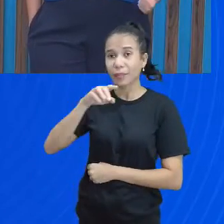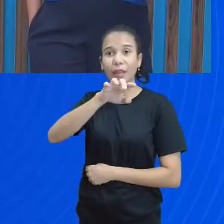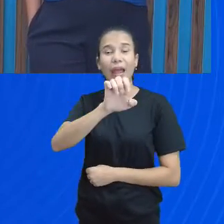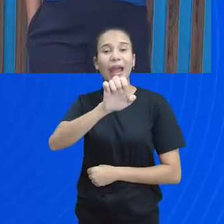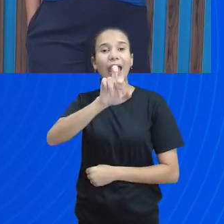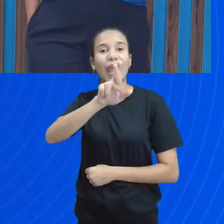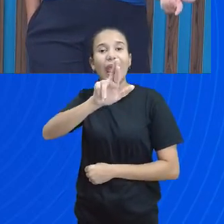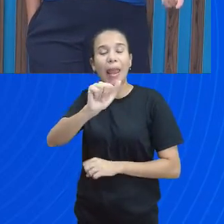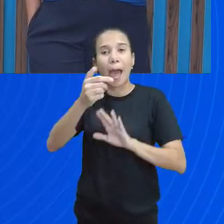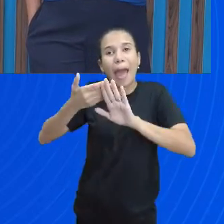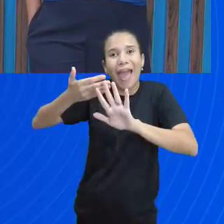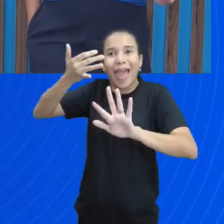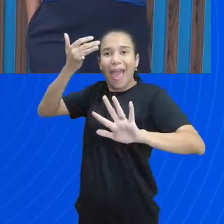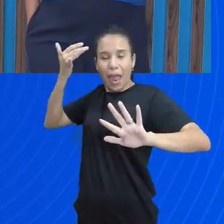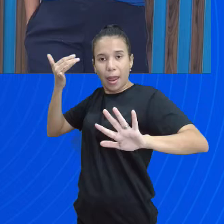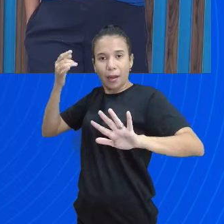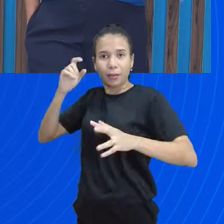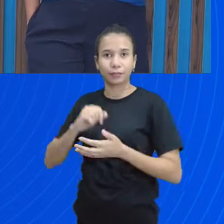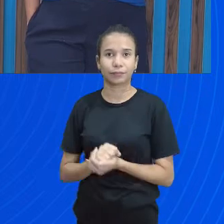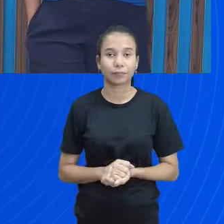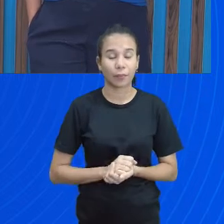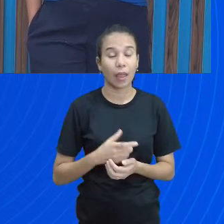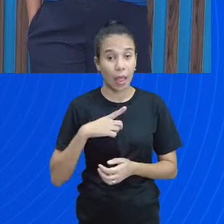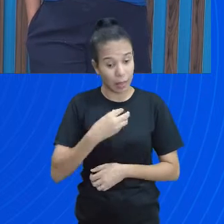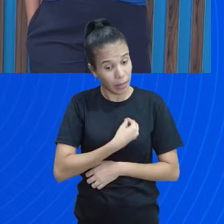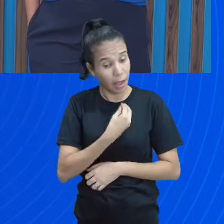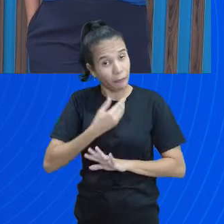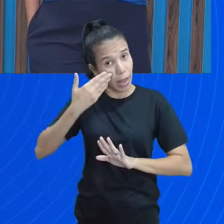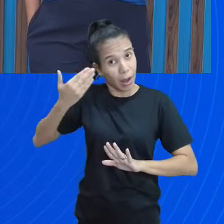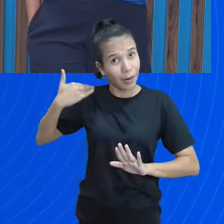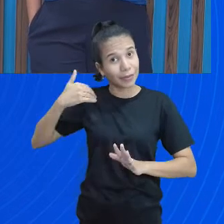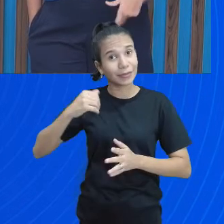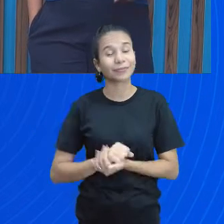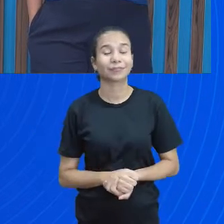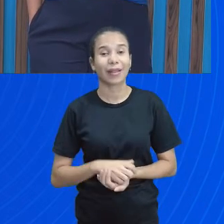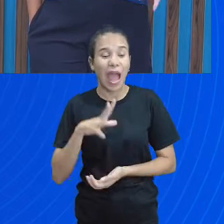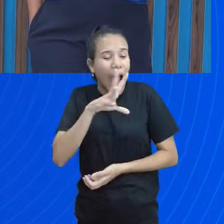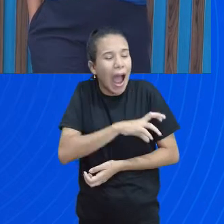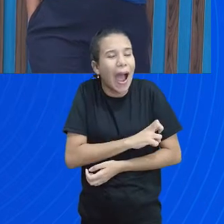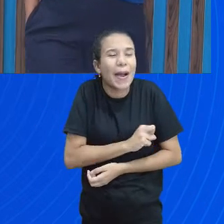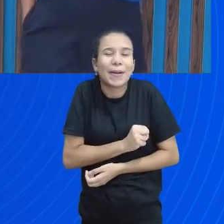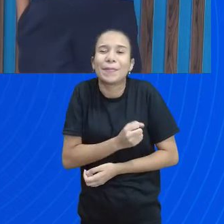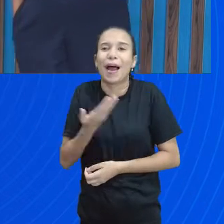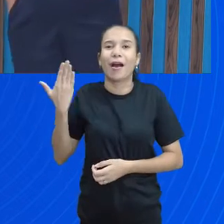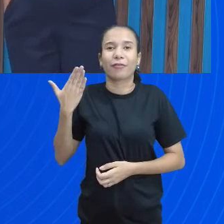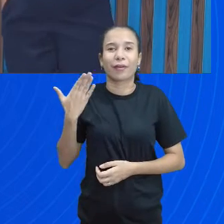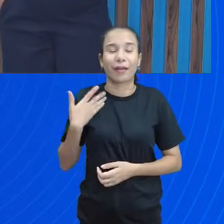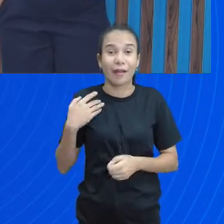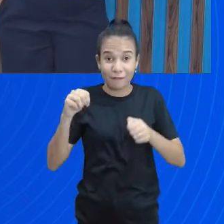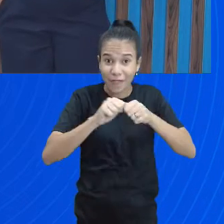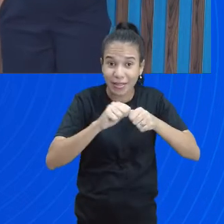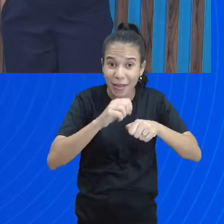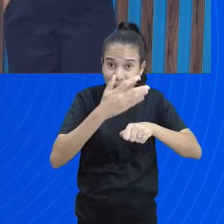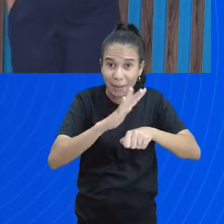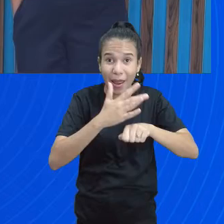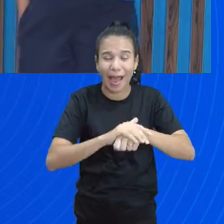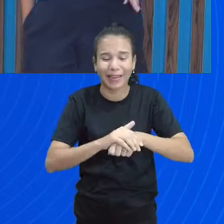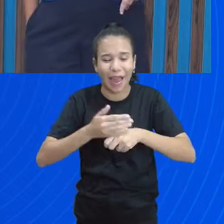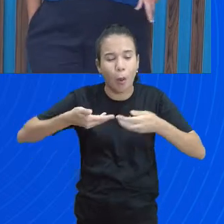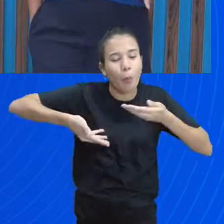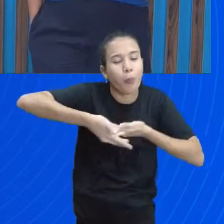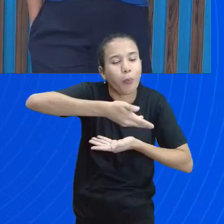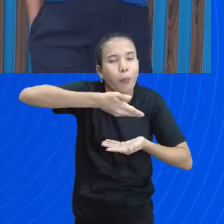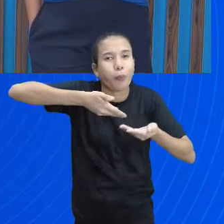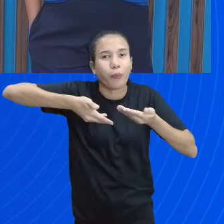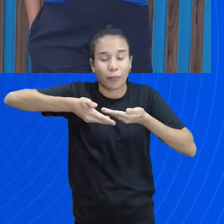ser um pretérito imperfeito. Moravam, um moravam perfeito. Amava, imperfeito. Fazia, imperfeito.